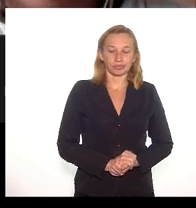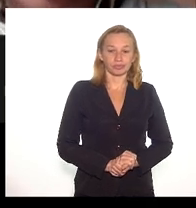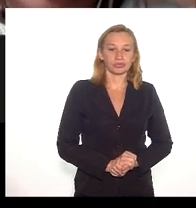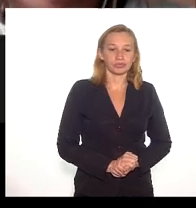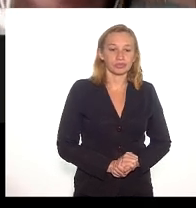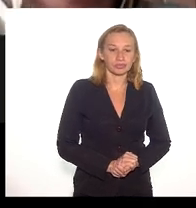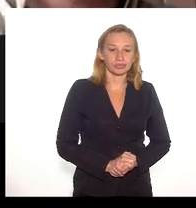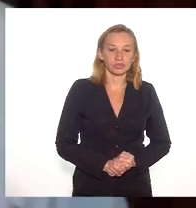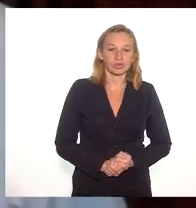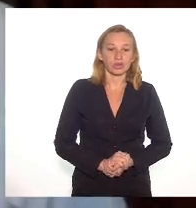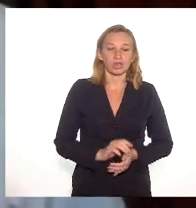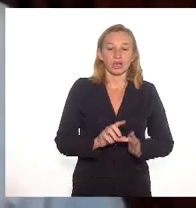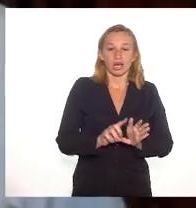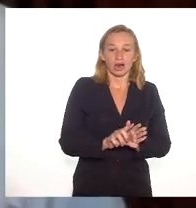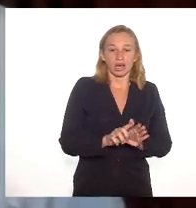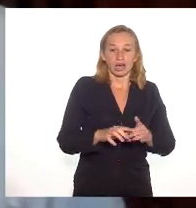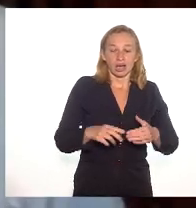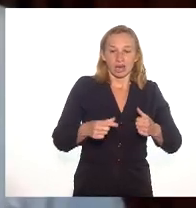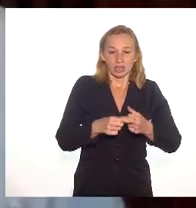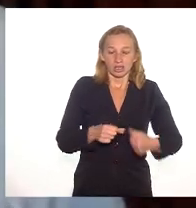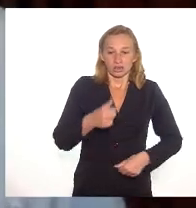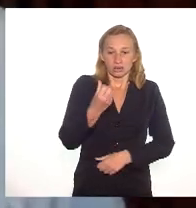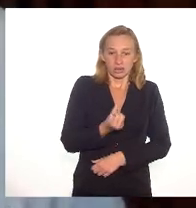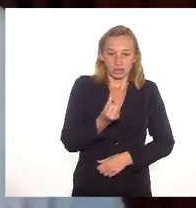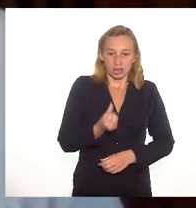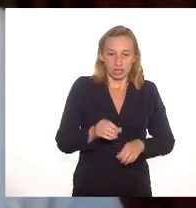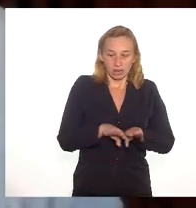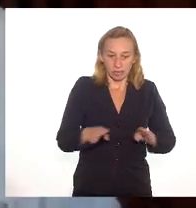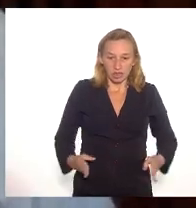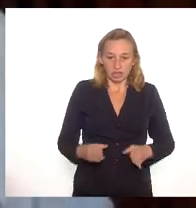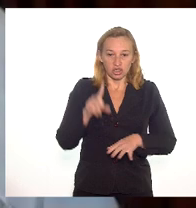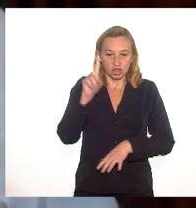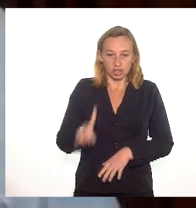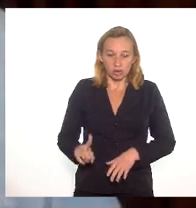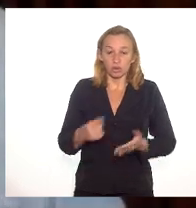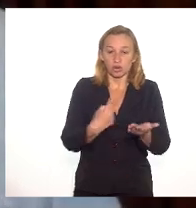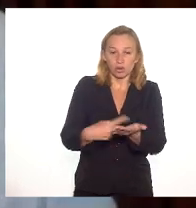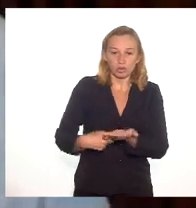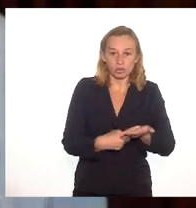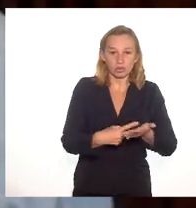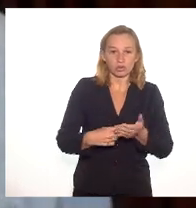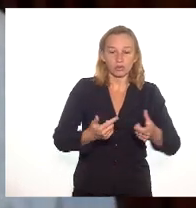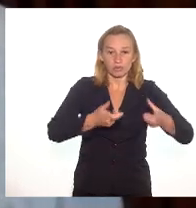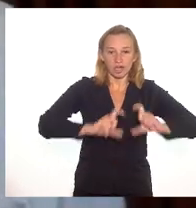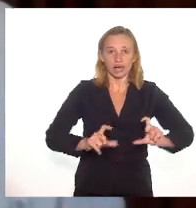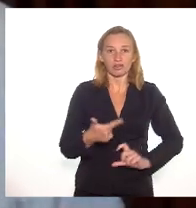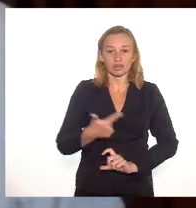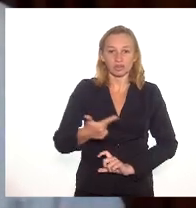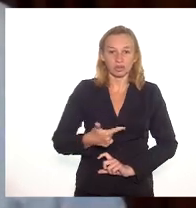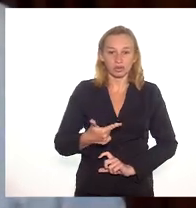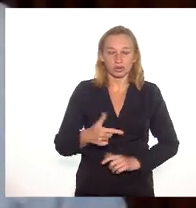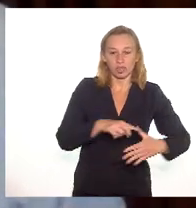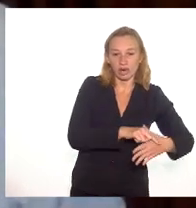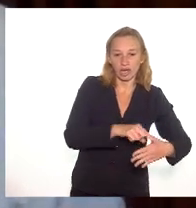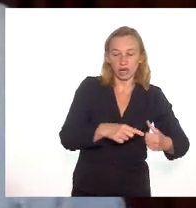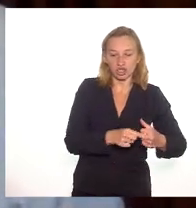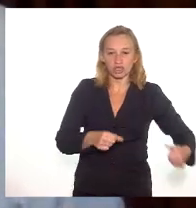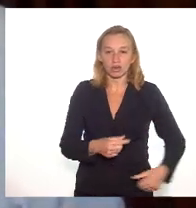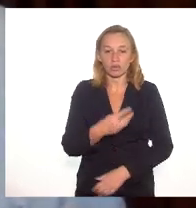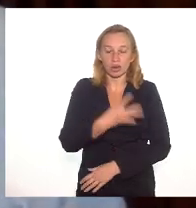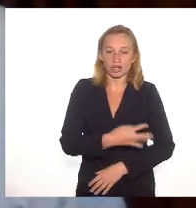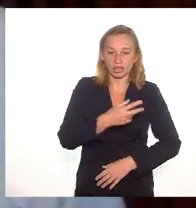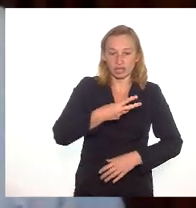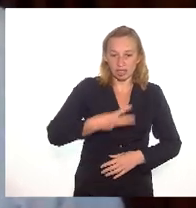nos termos do artigo 6º da mesa diretora número 65/2020, combinado com o parágrafo 2º do artigo 43 do regimento